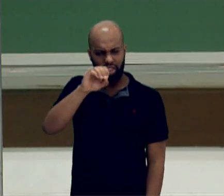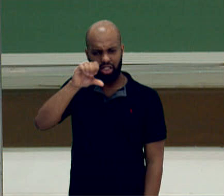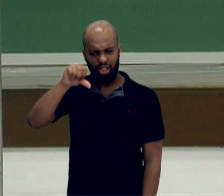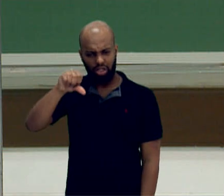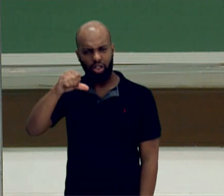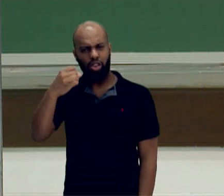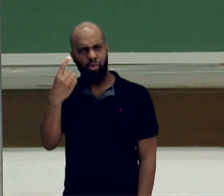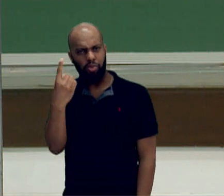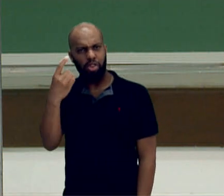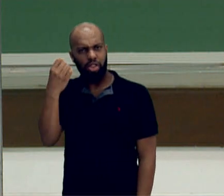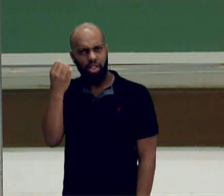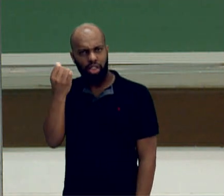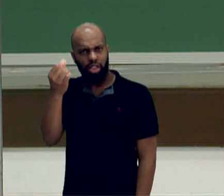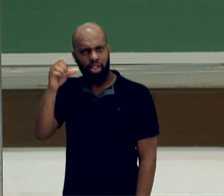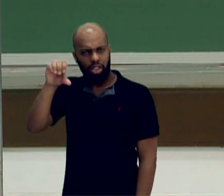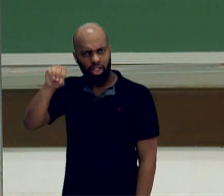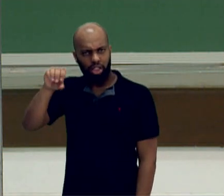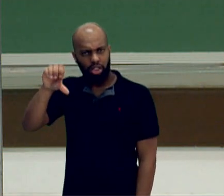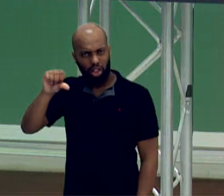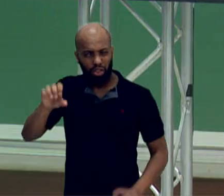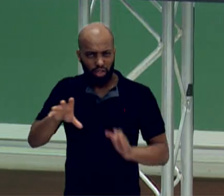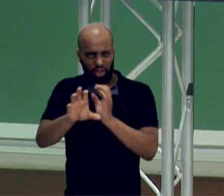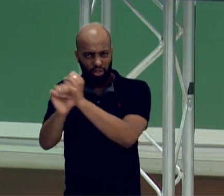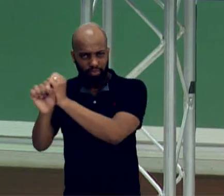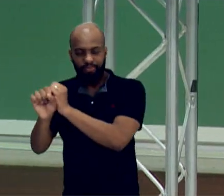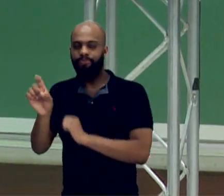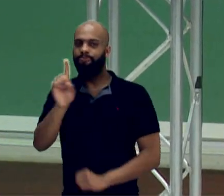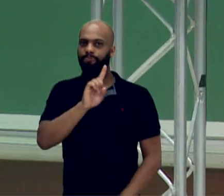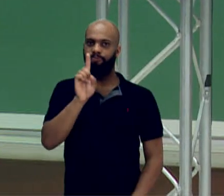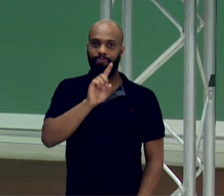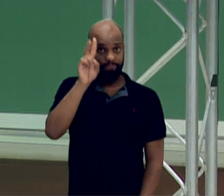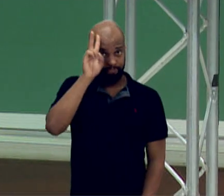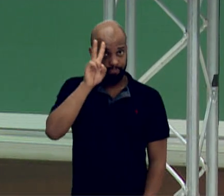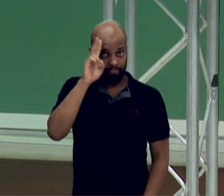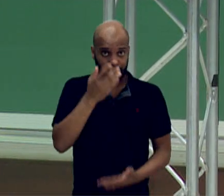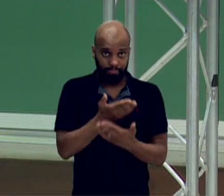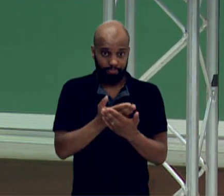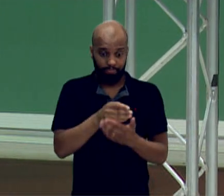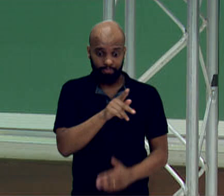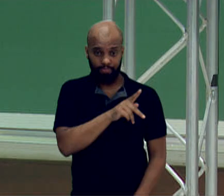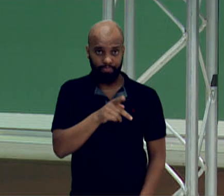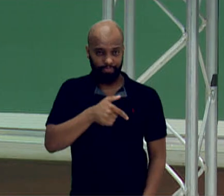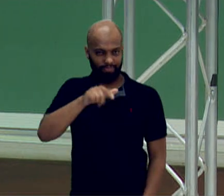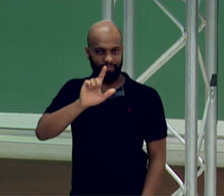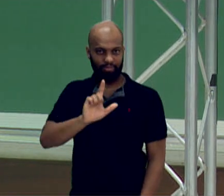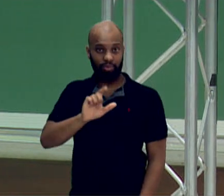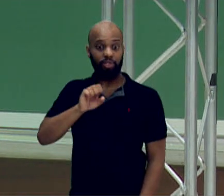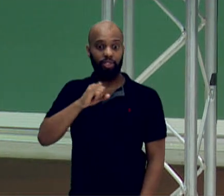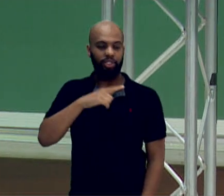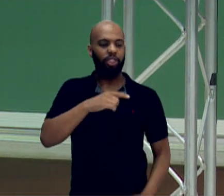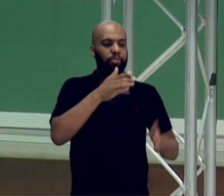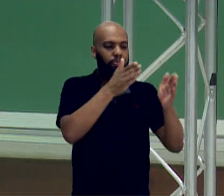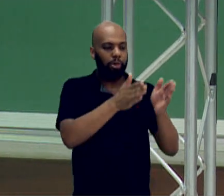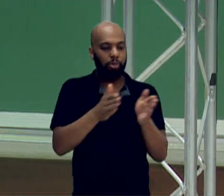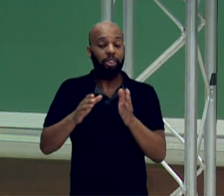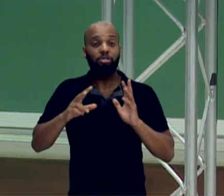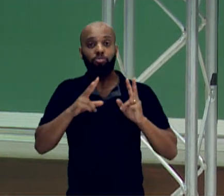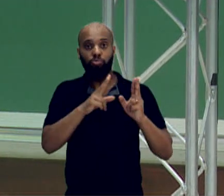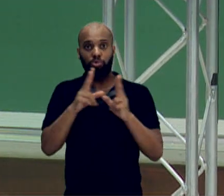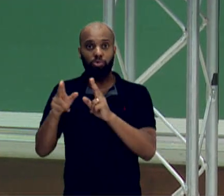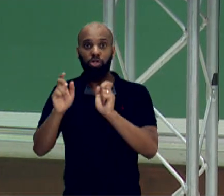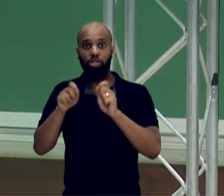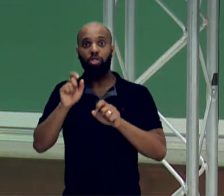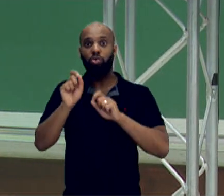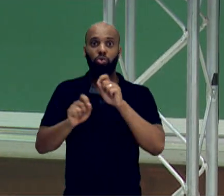mais 1.609. Não, lembra lá da aula da professora Fábia? Quando eu tenho soma de parcelas iguais, eu posso